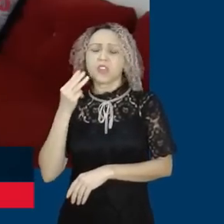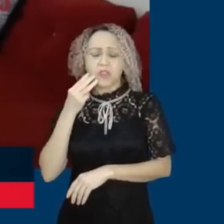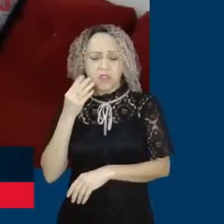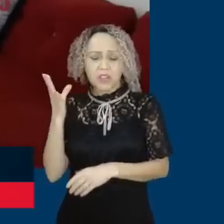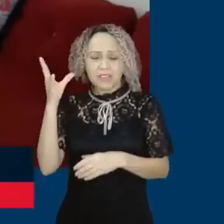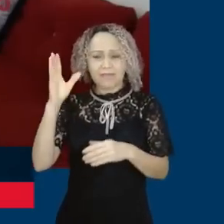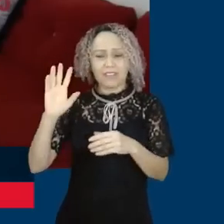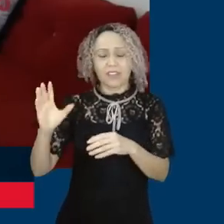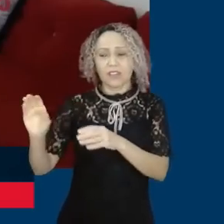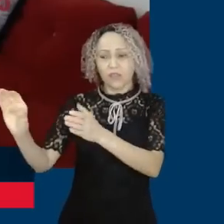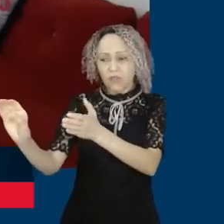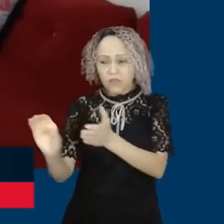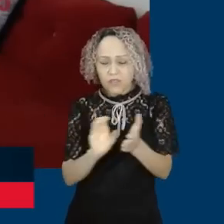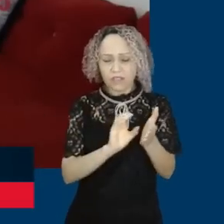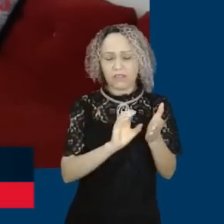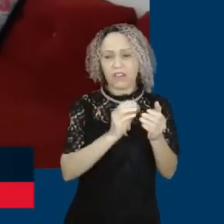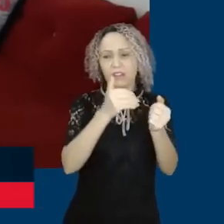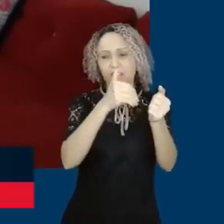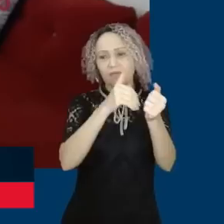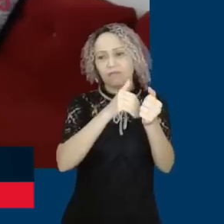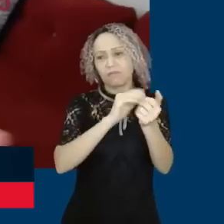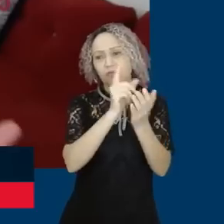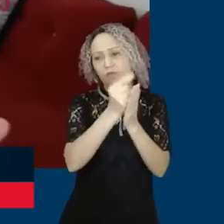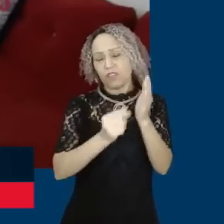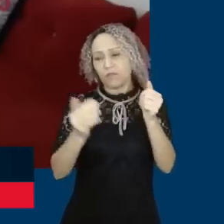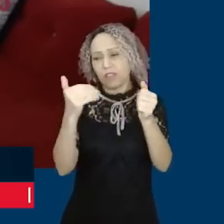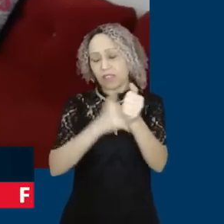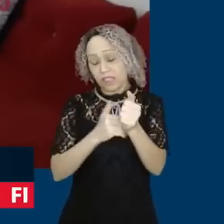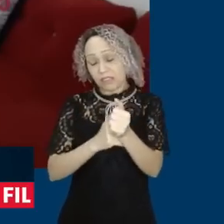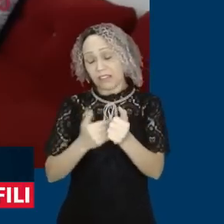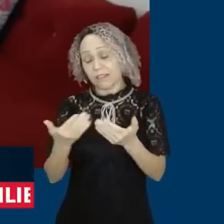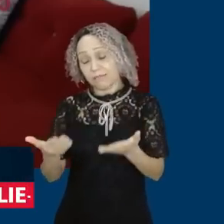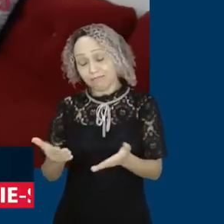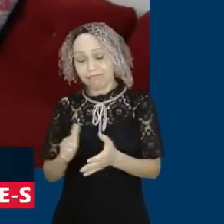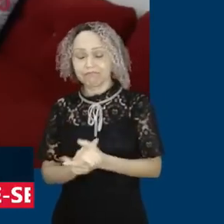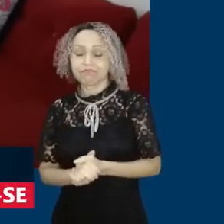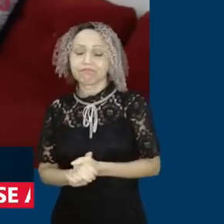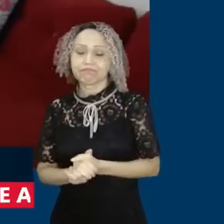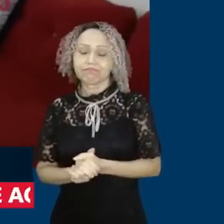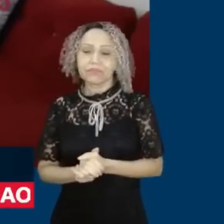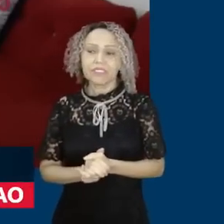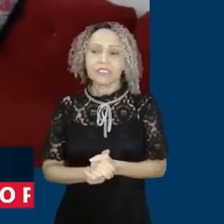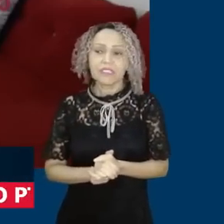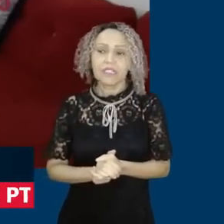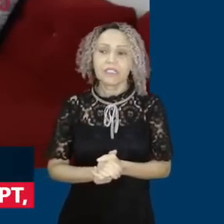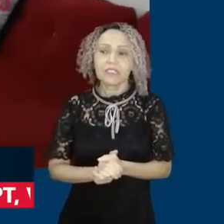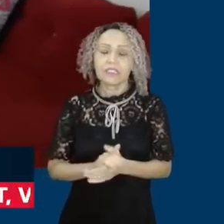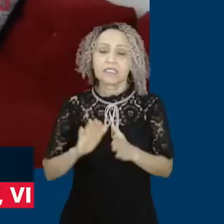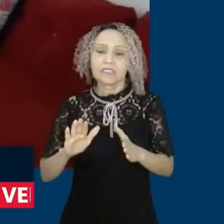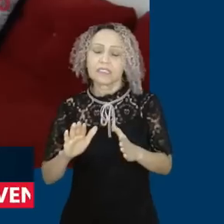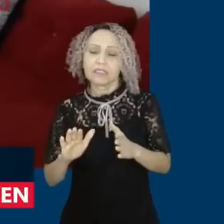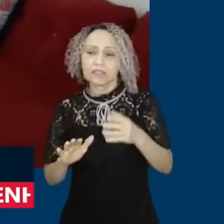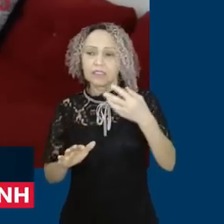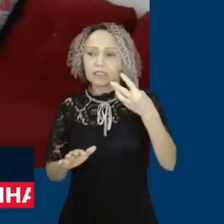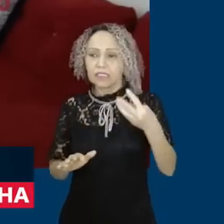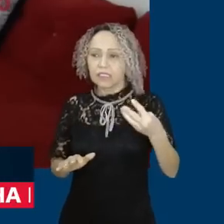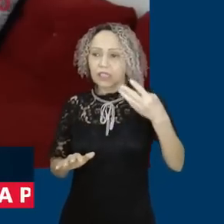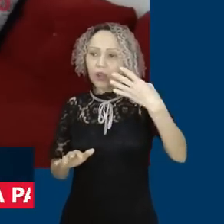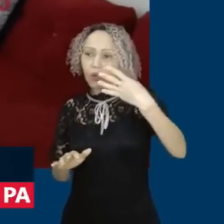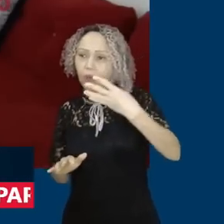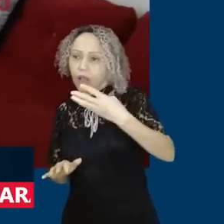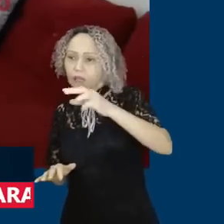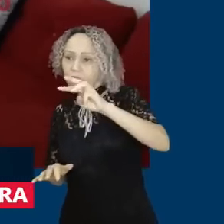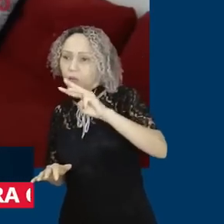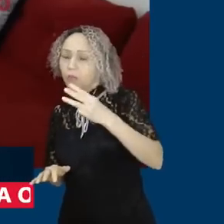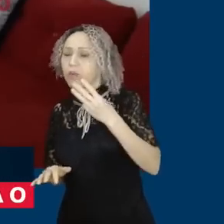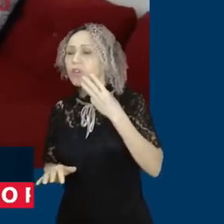de quase 10 bilhões de reais, ao invés da miséria daqueles 34 milhões que estavam previstos ali pelo